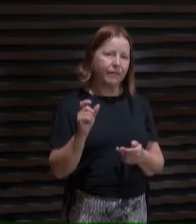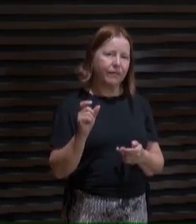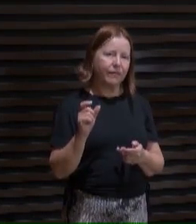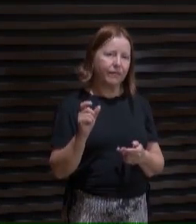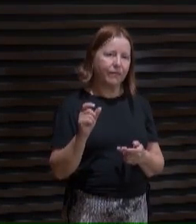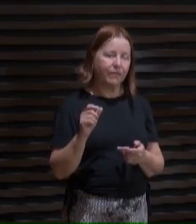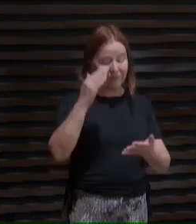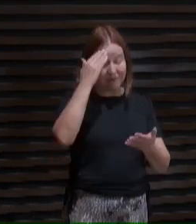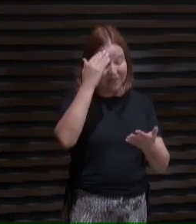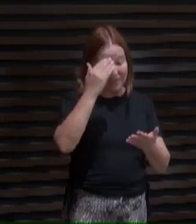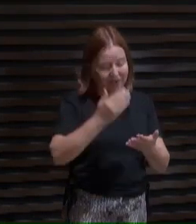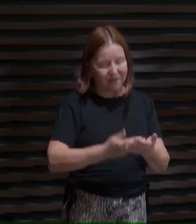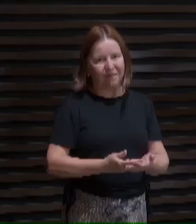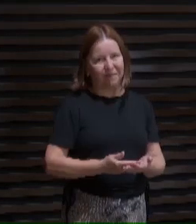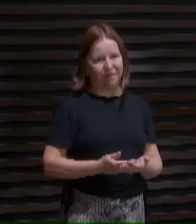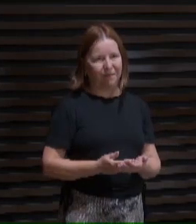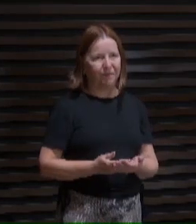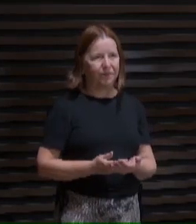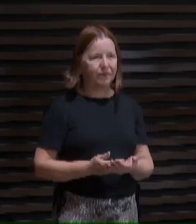considerai, pois,